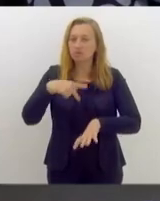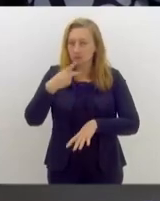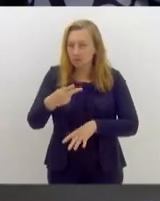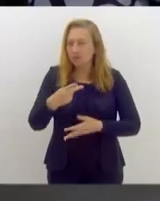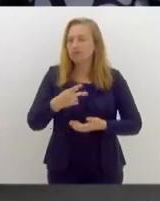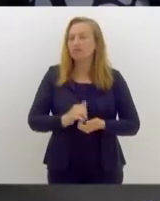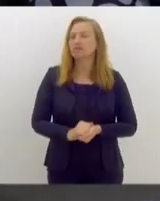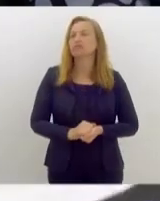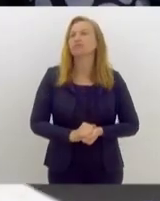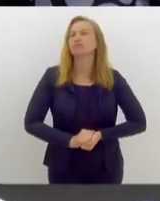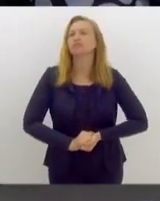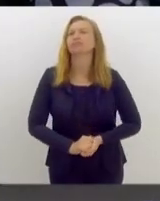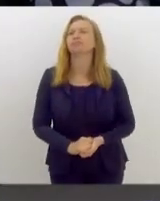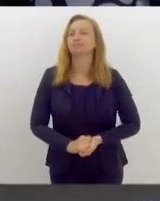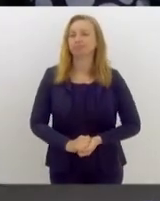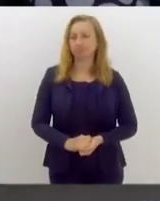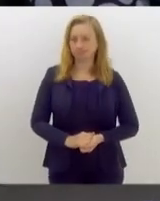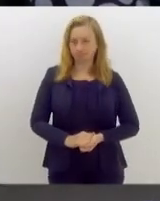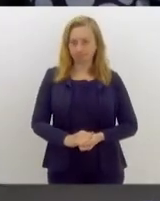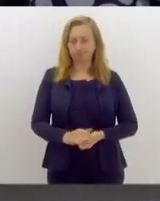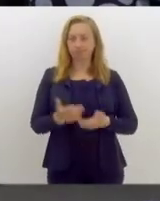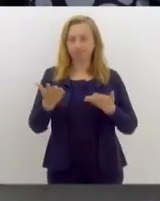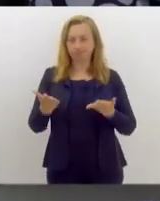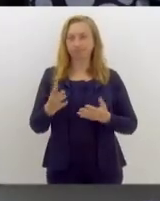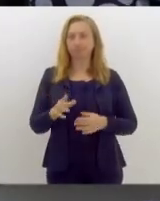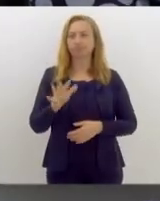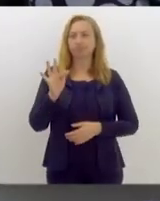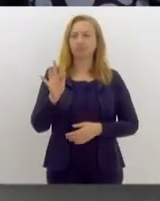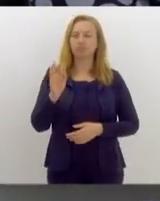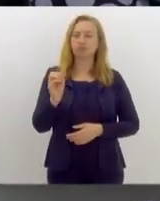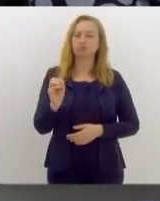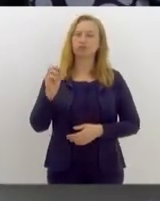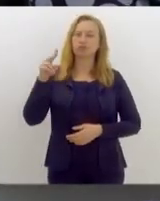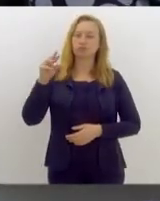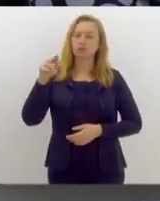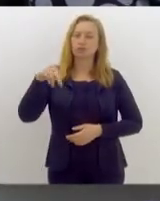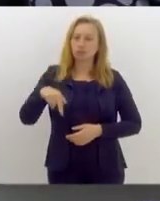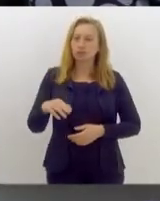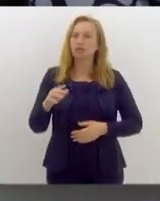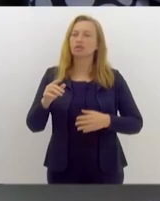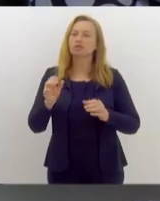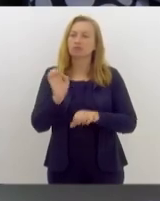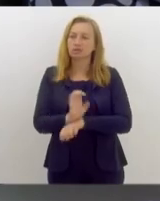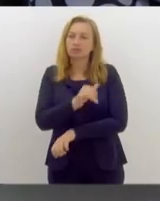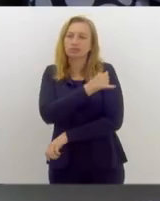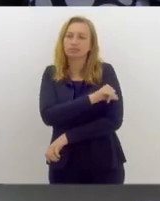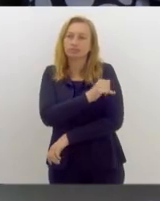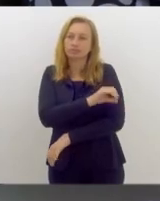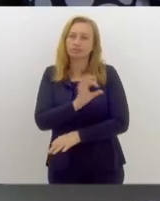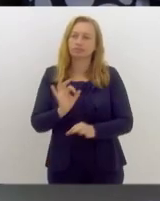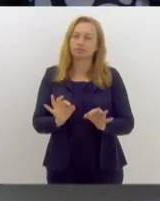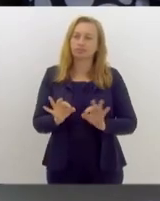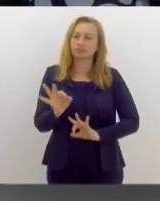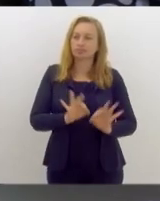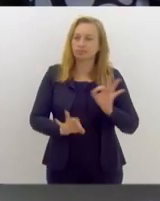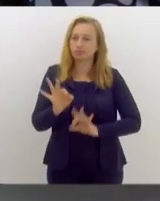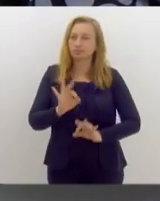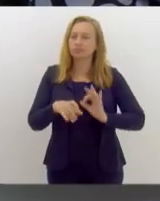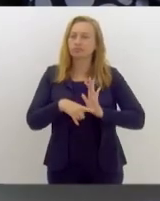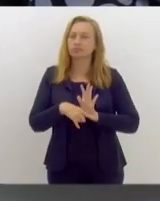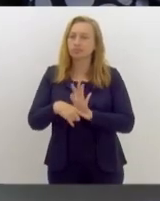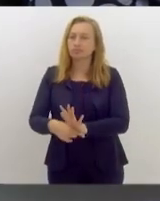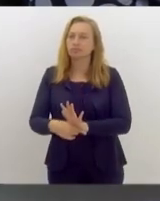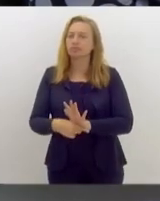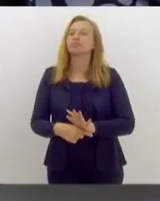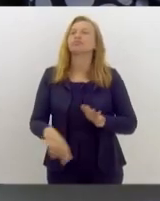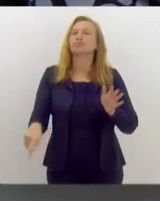conosco fazendo essa primeira fala. O Fórum Estadual de Educação é que contribuiu na organização do Congresso Estadual de Educação,